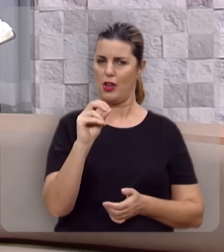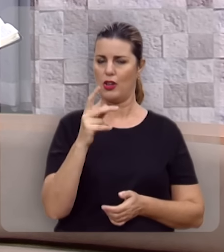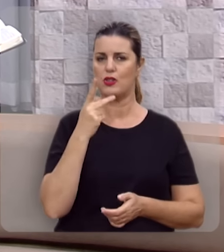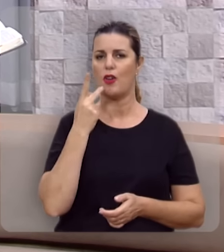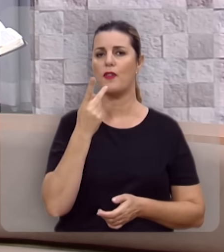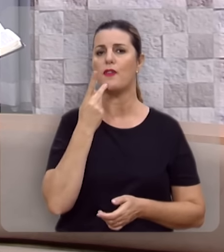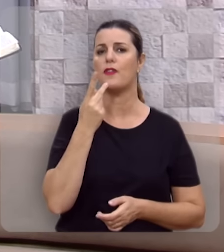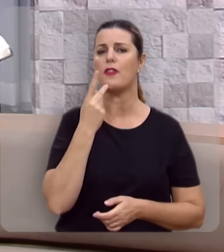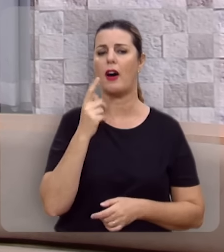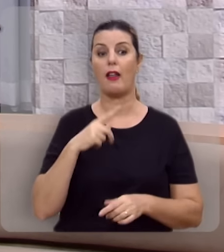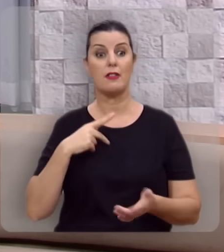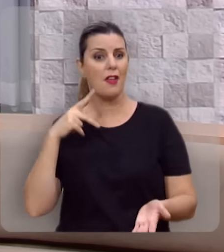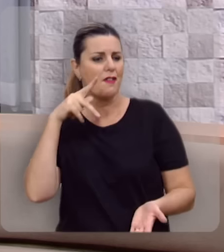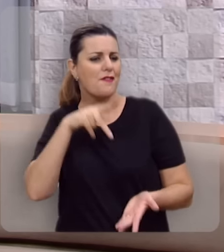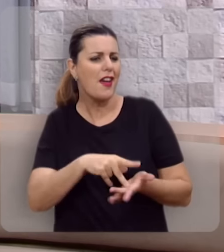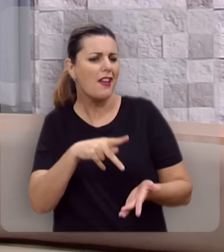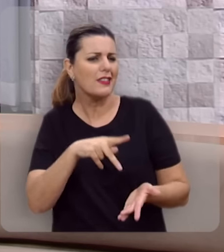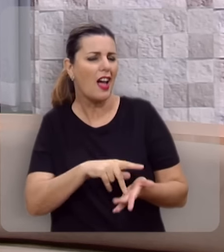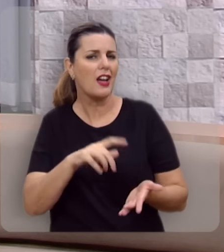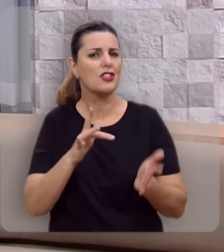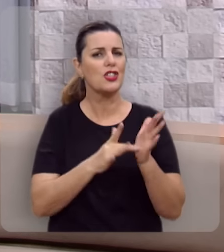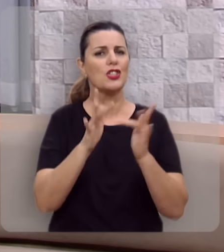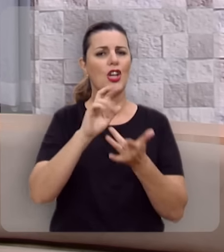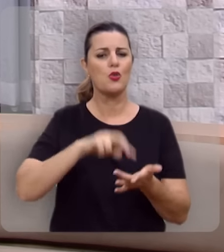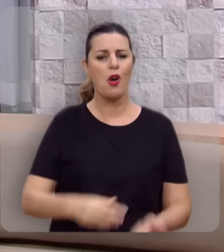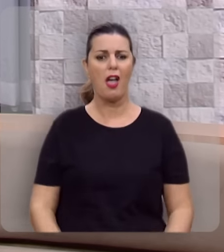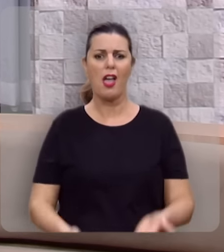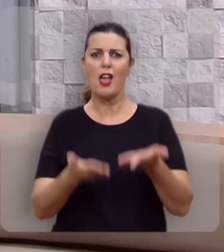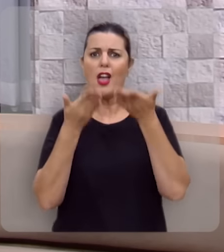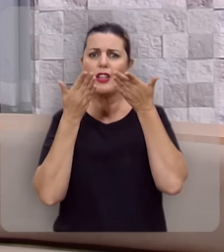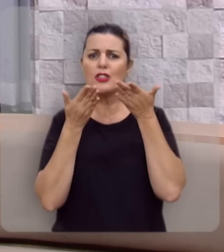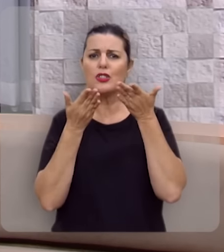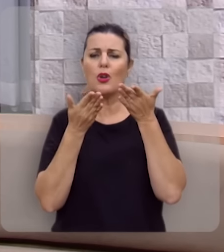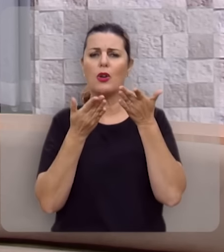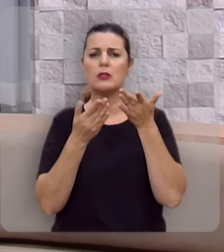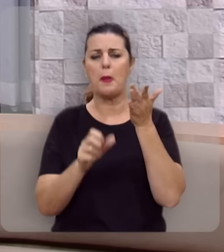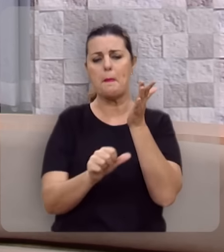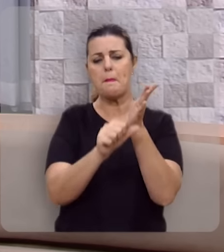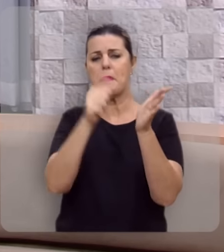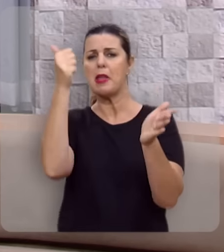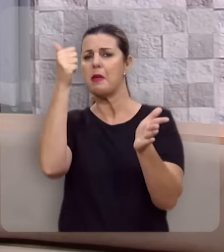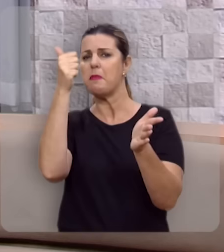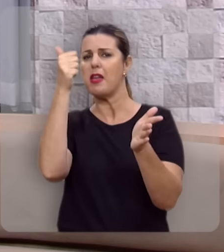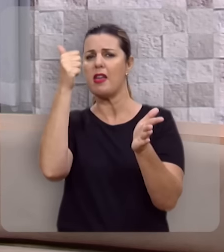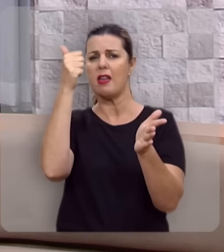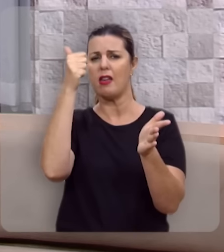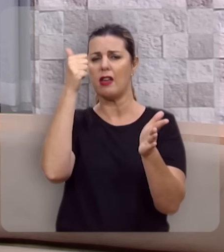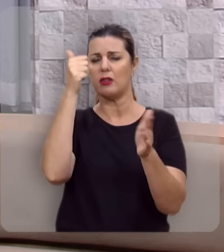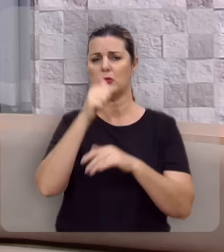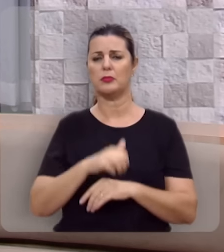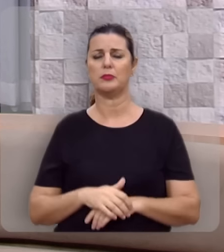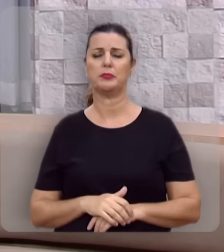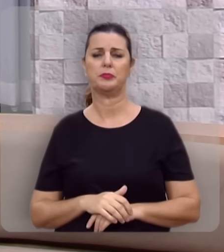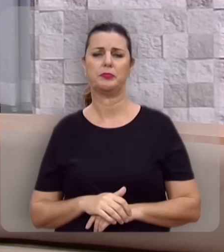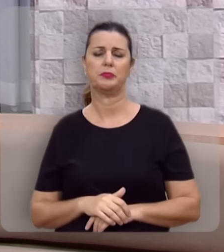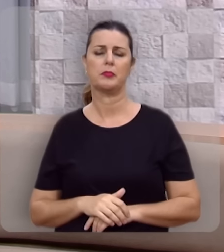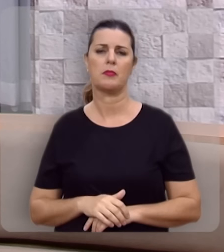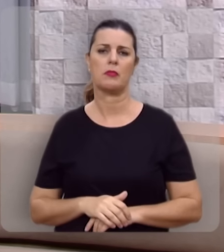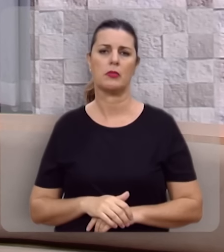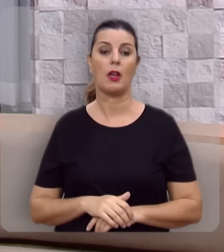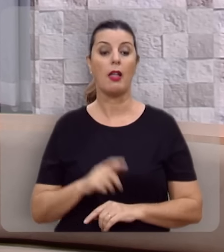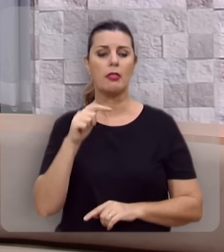20 deste texto: mas de fato Cristo ressuscitou dentre os mortos, sendo Ele as primícias dos que